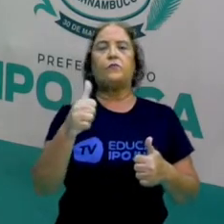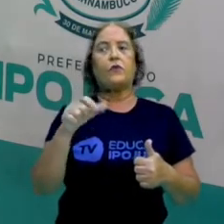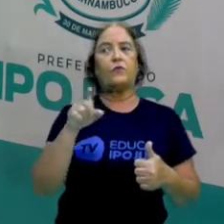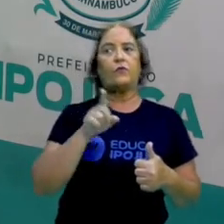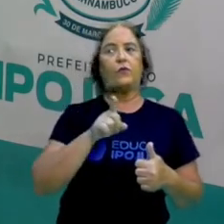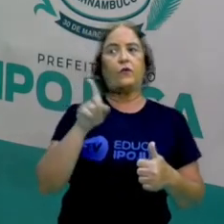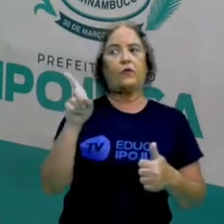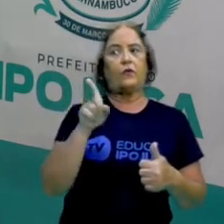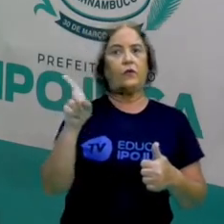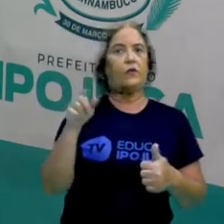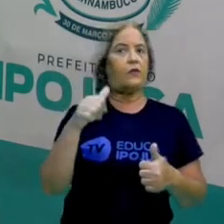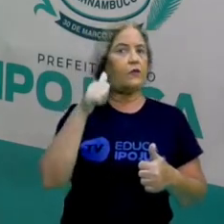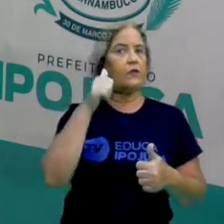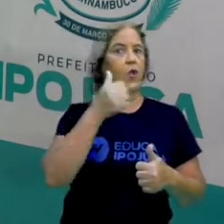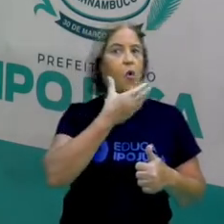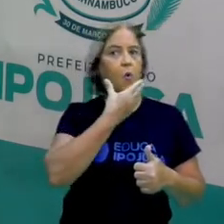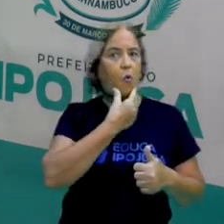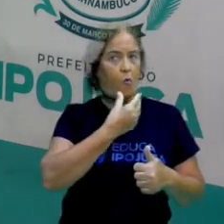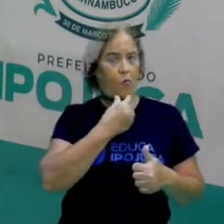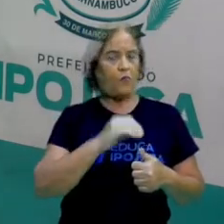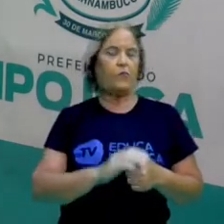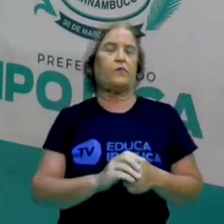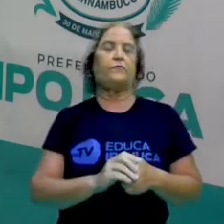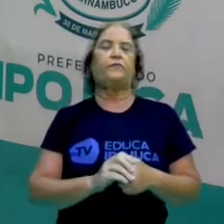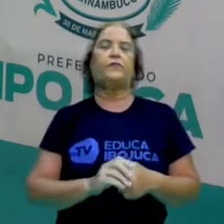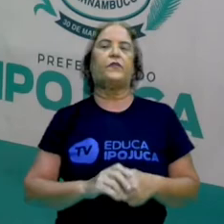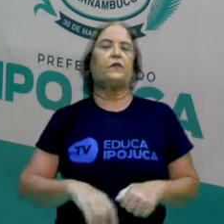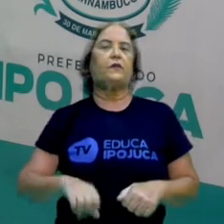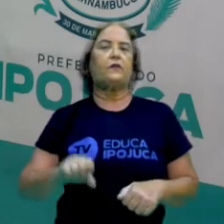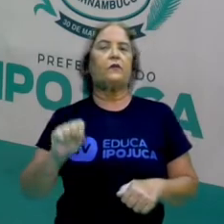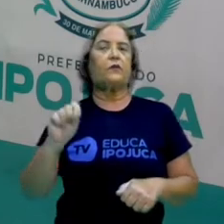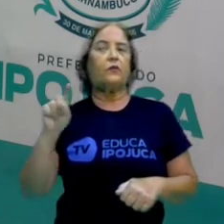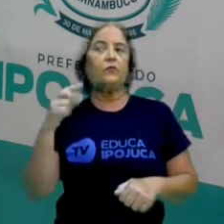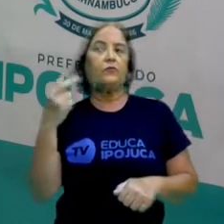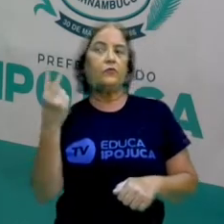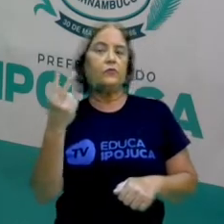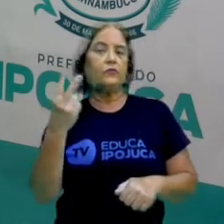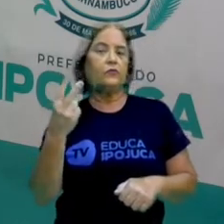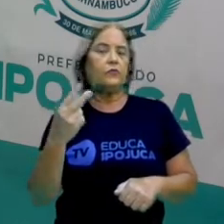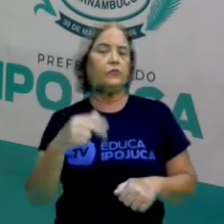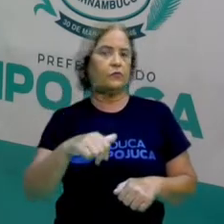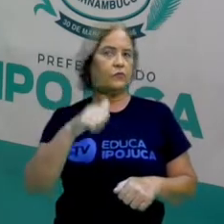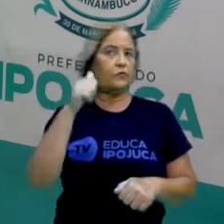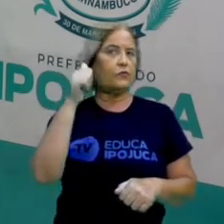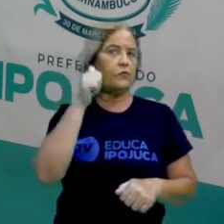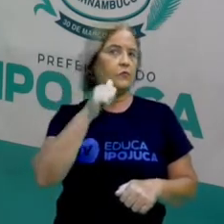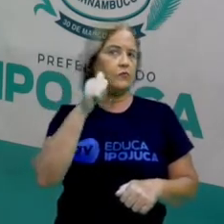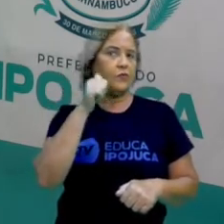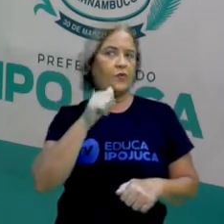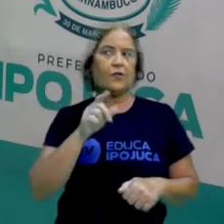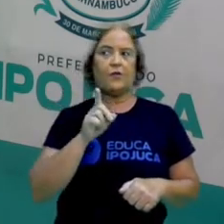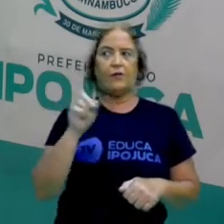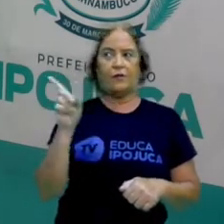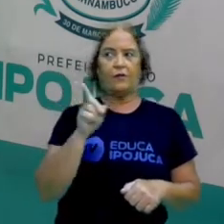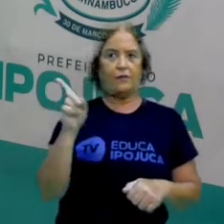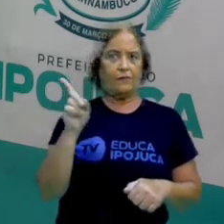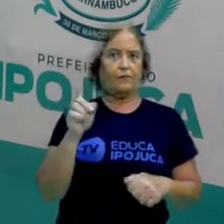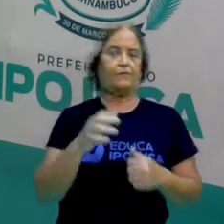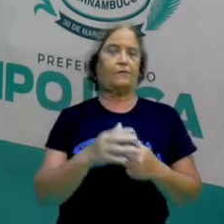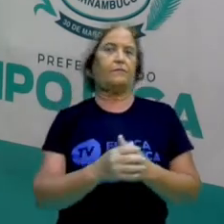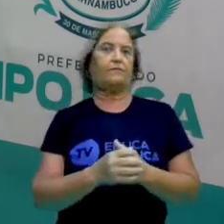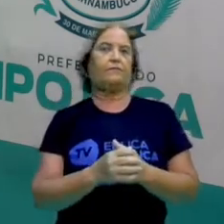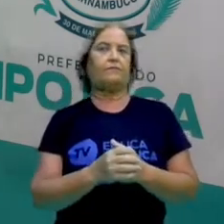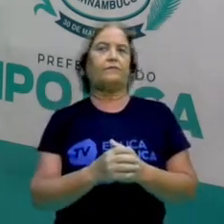É só você lembrar daquele desenho bem famoso do He-Man, certo? Sabemos que He-Man é um menino, vai